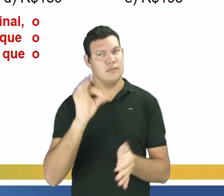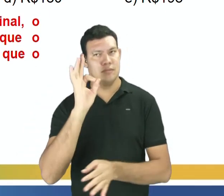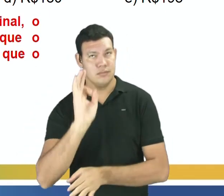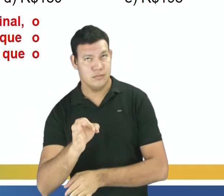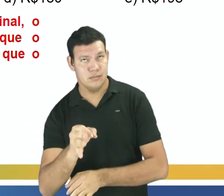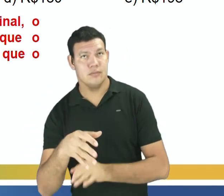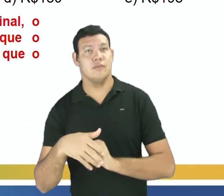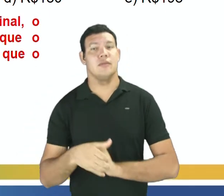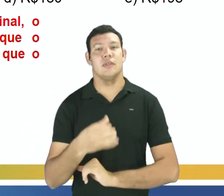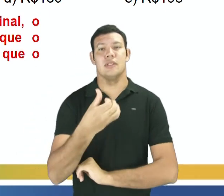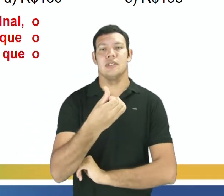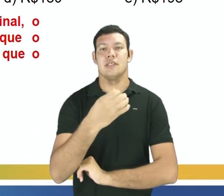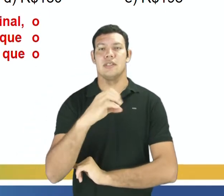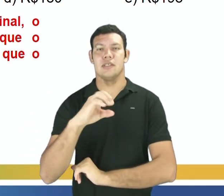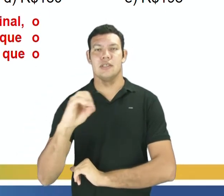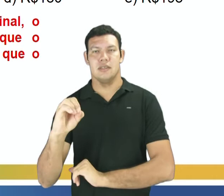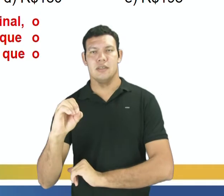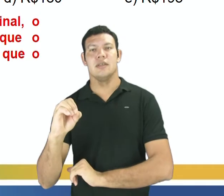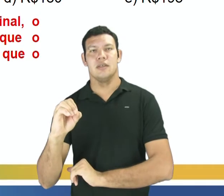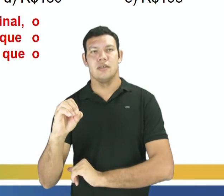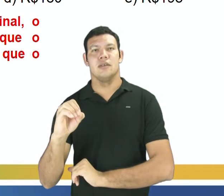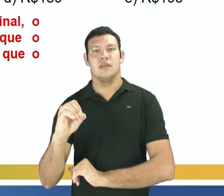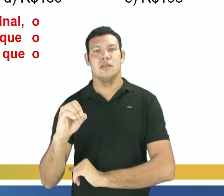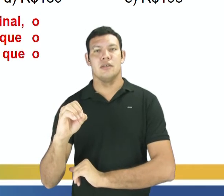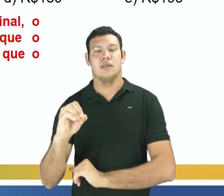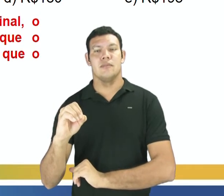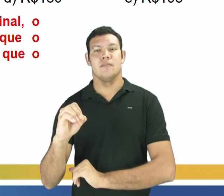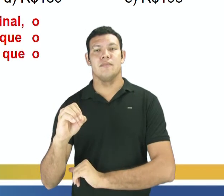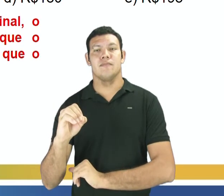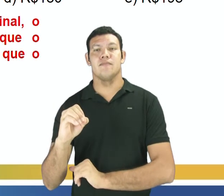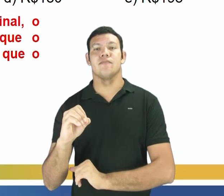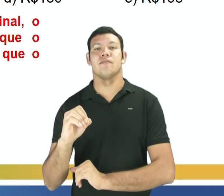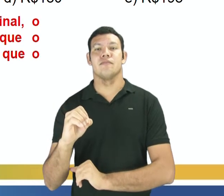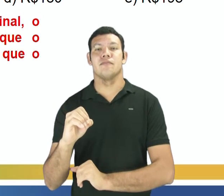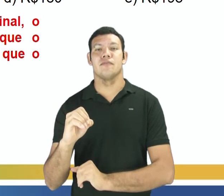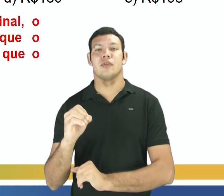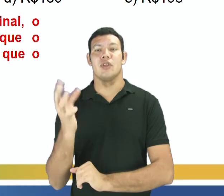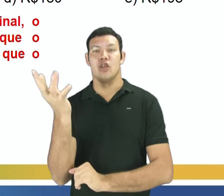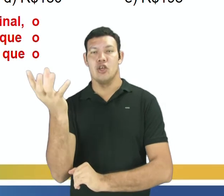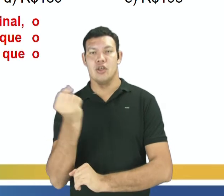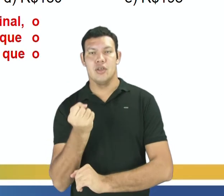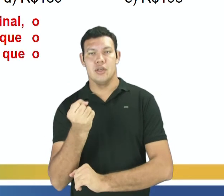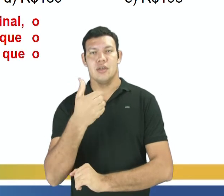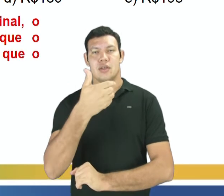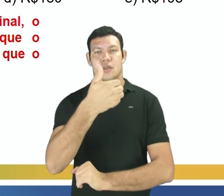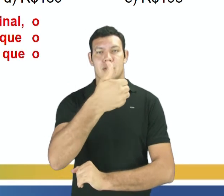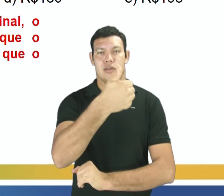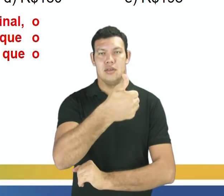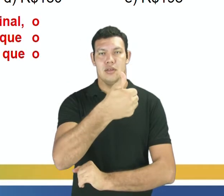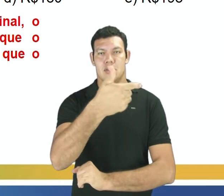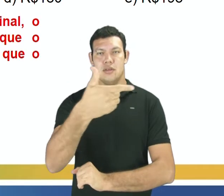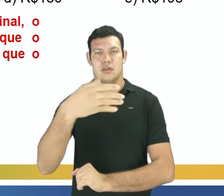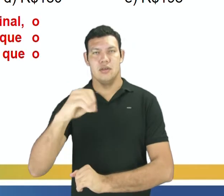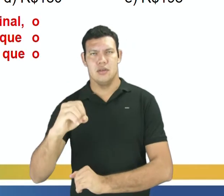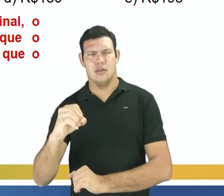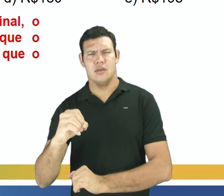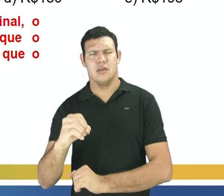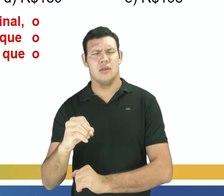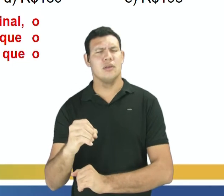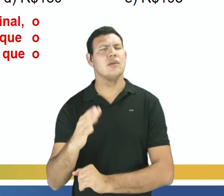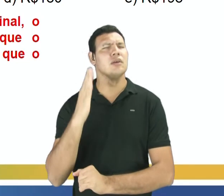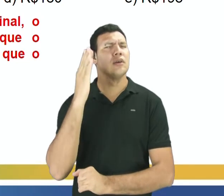para R$ 600 ele ganha 120. Mas será que é possível descobrirmos quanto ele